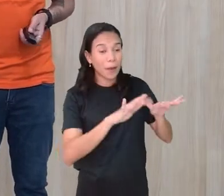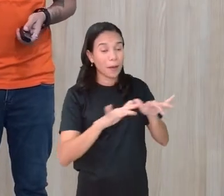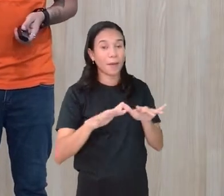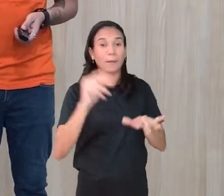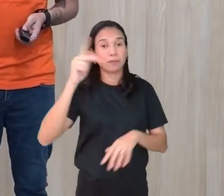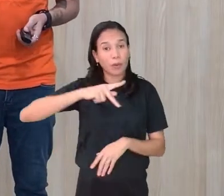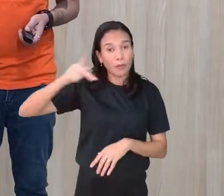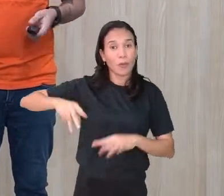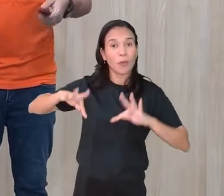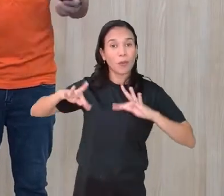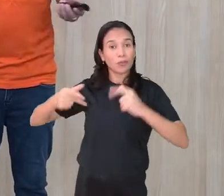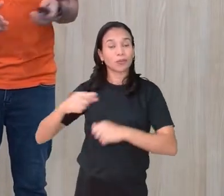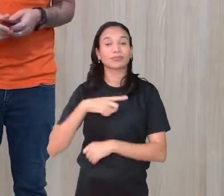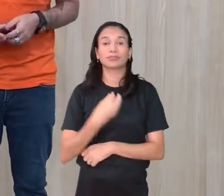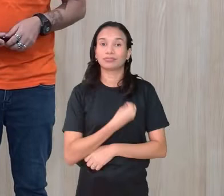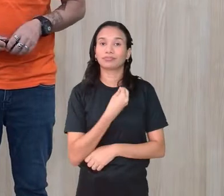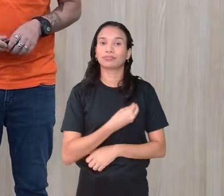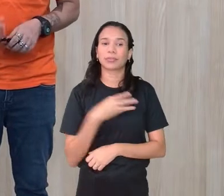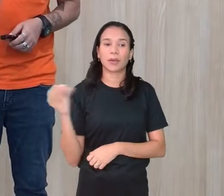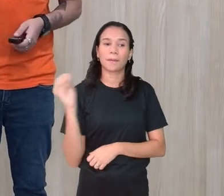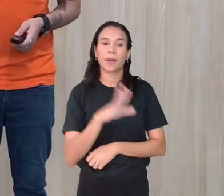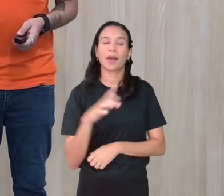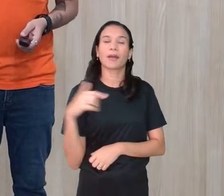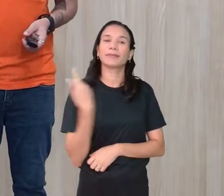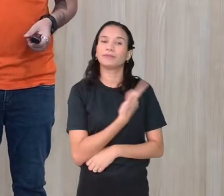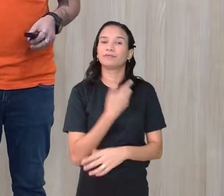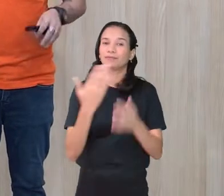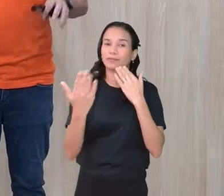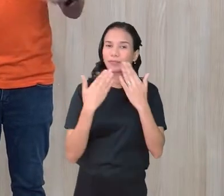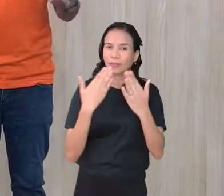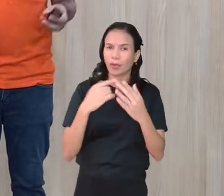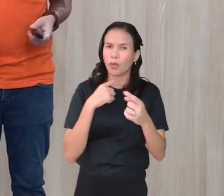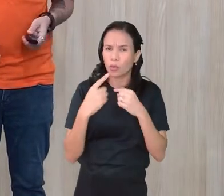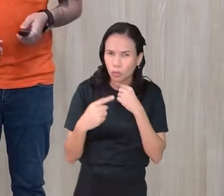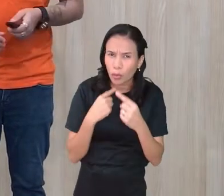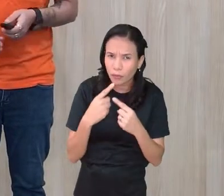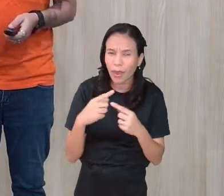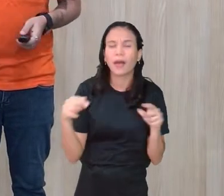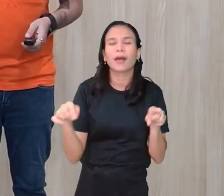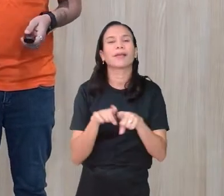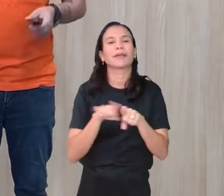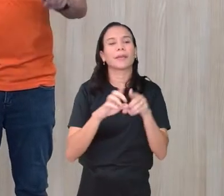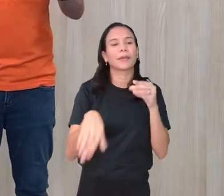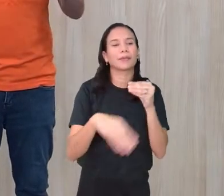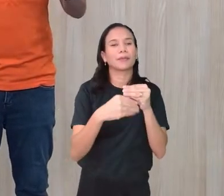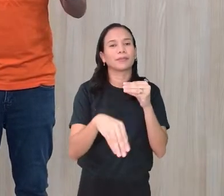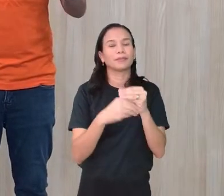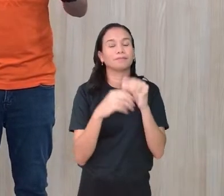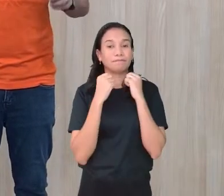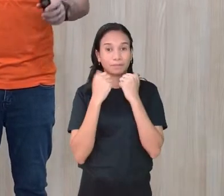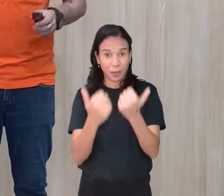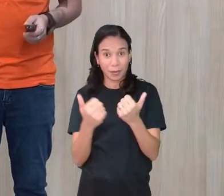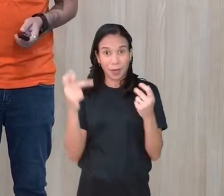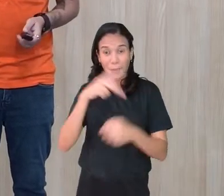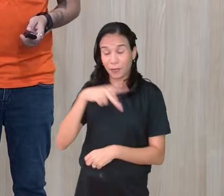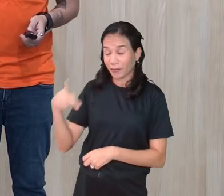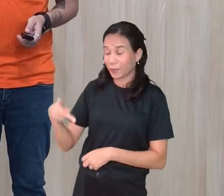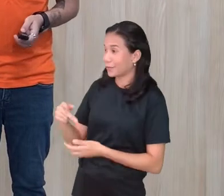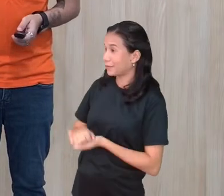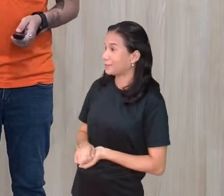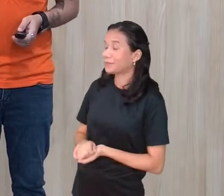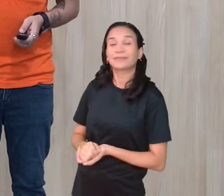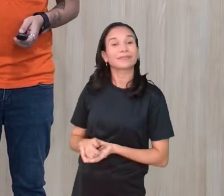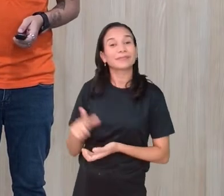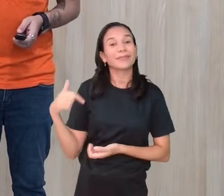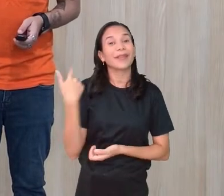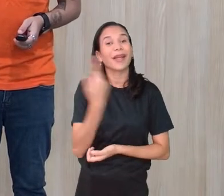professor, da tua professora, manda aí que a gente fala aqui. E se tu tem alguma dúvida, manda pra gente também, tá certo? Passar para a professora Nádia. E professora Nádia,